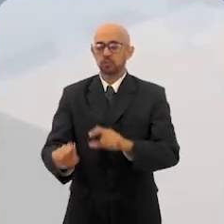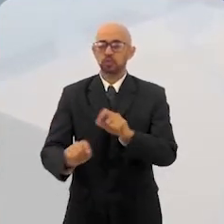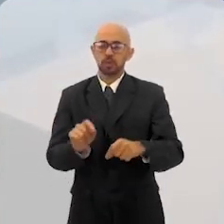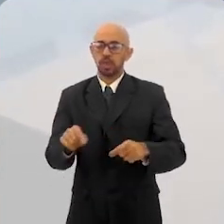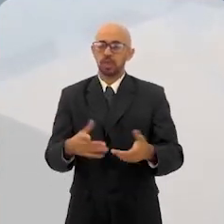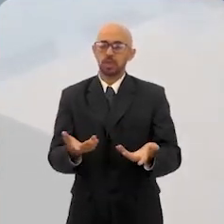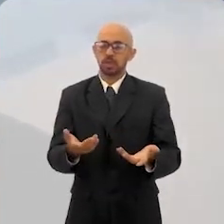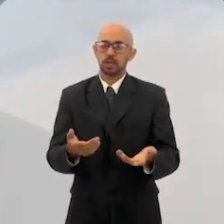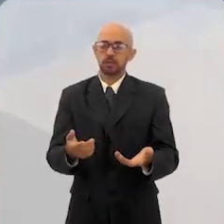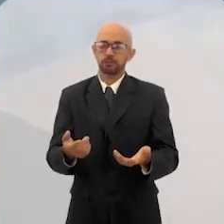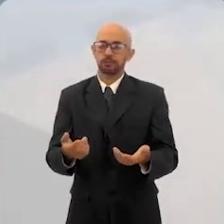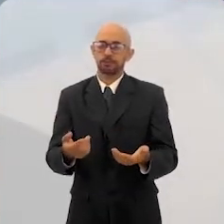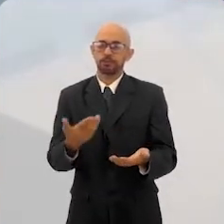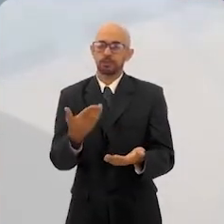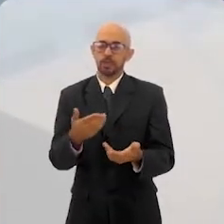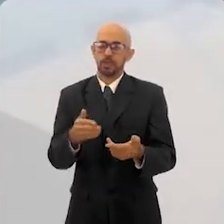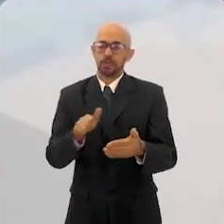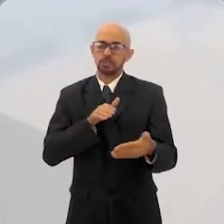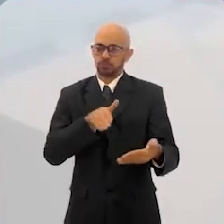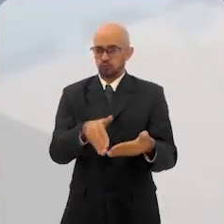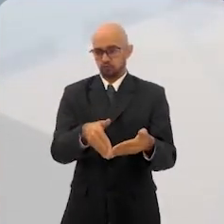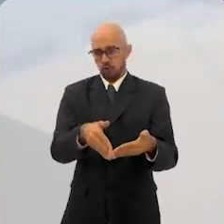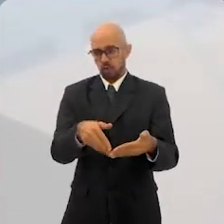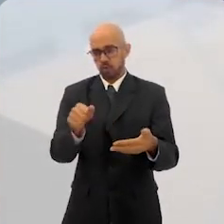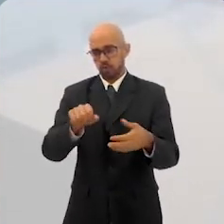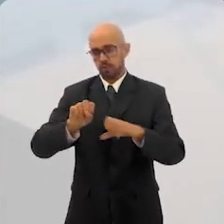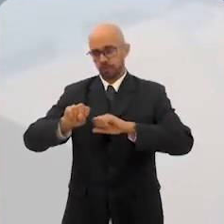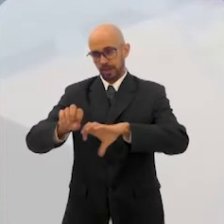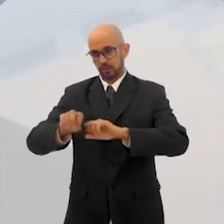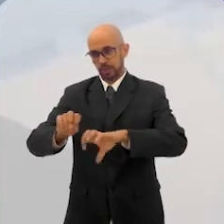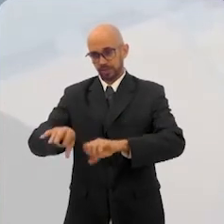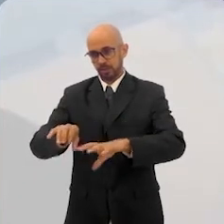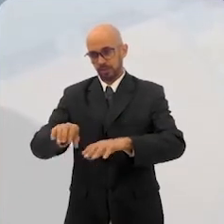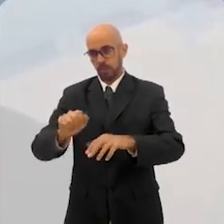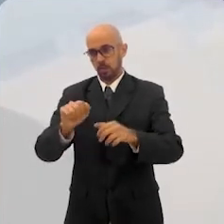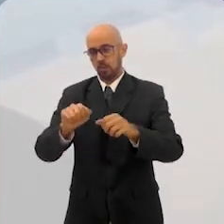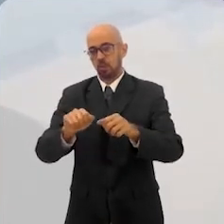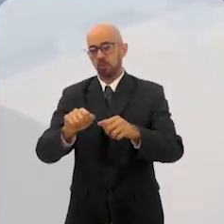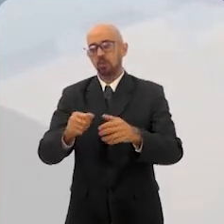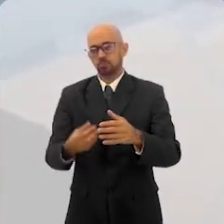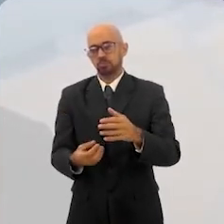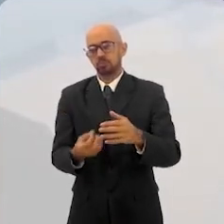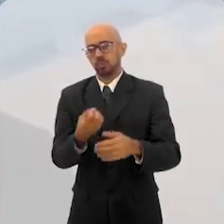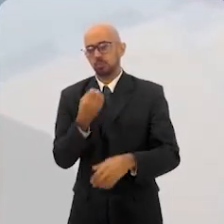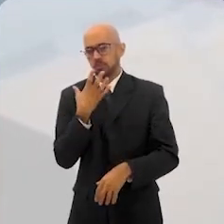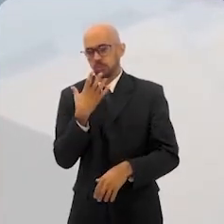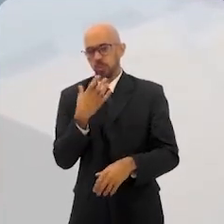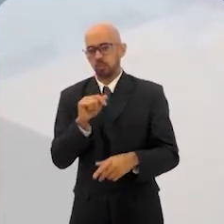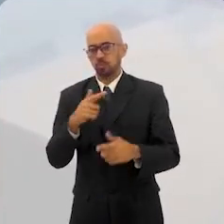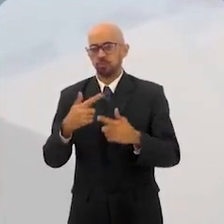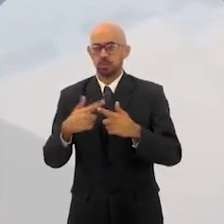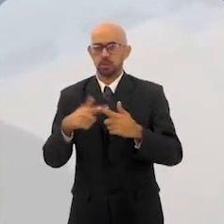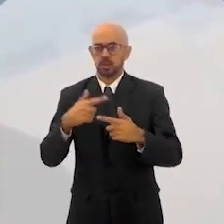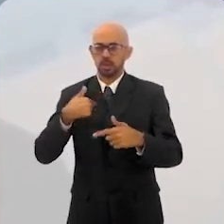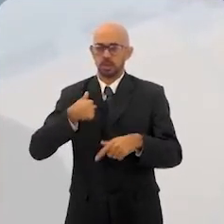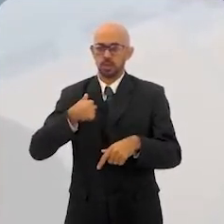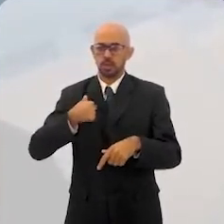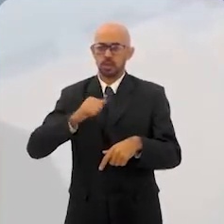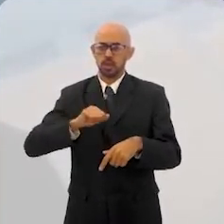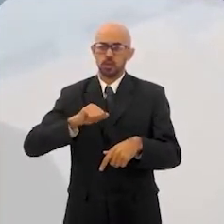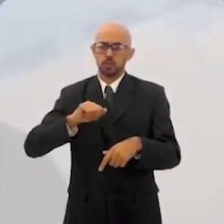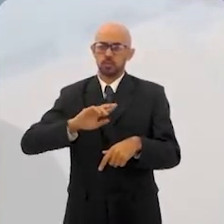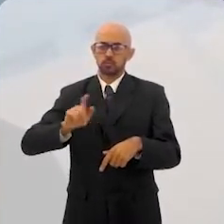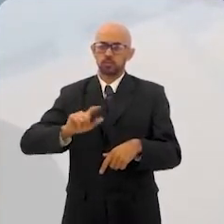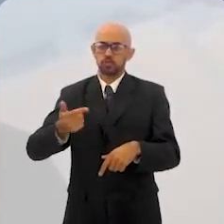acabava que esse processo de dedicação à educação gerou resultados. Então, assim, eu era um dos